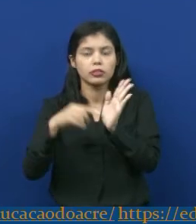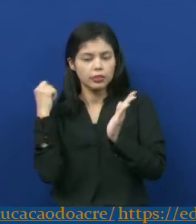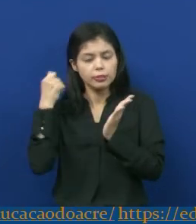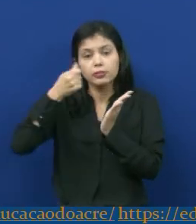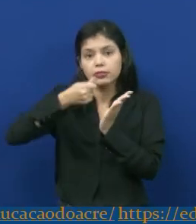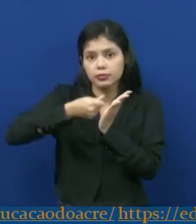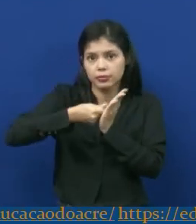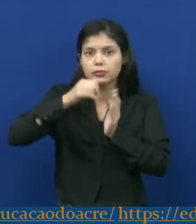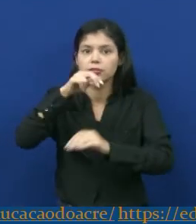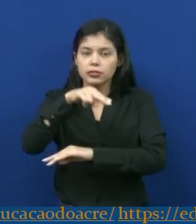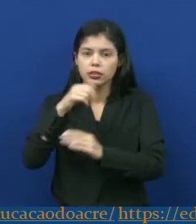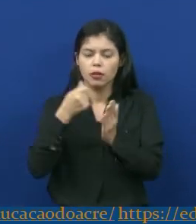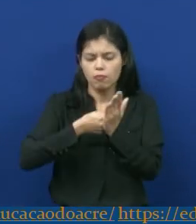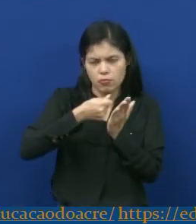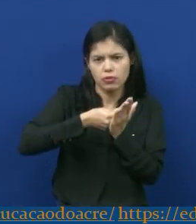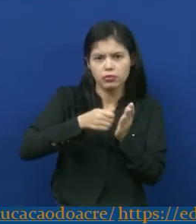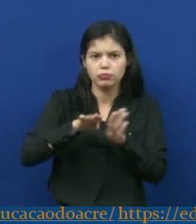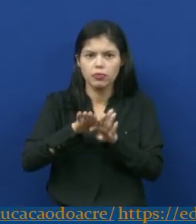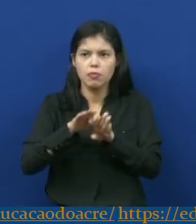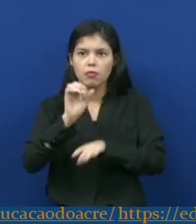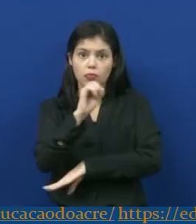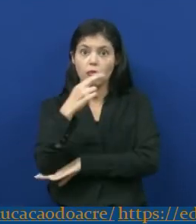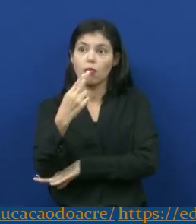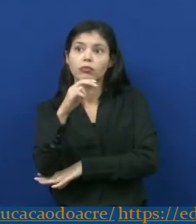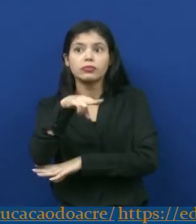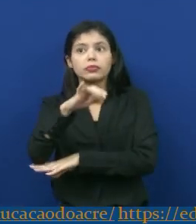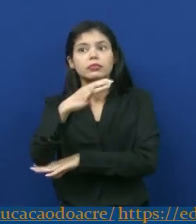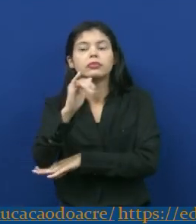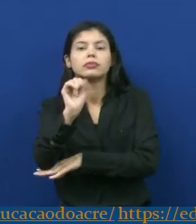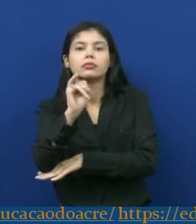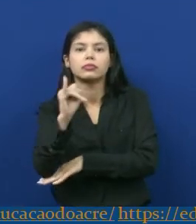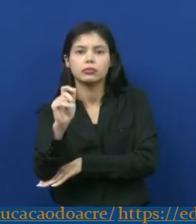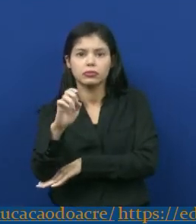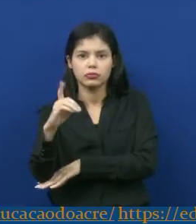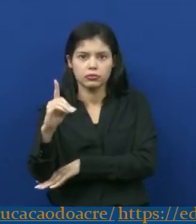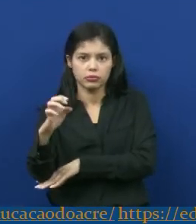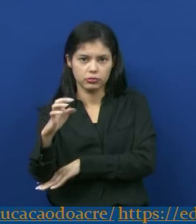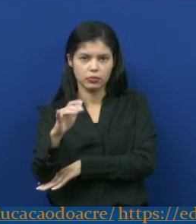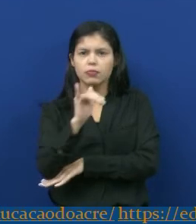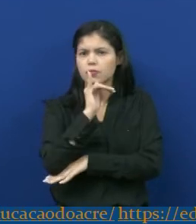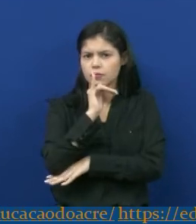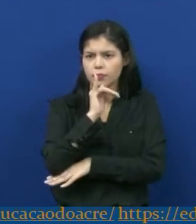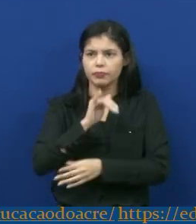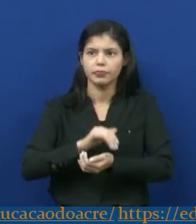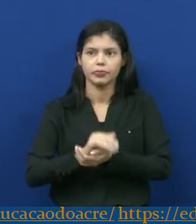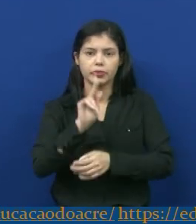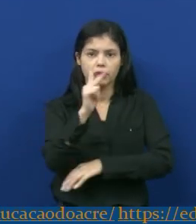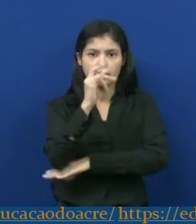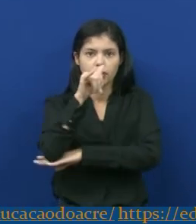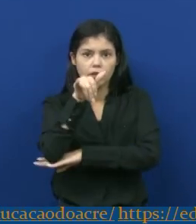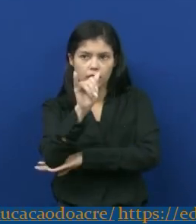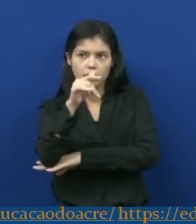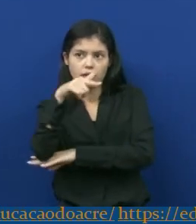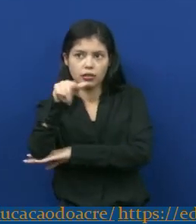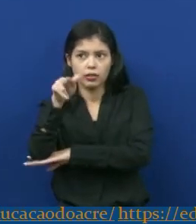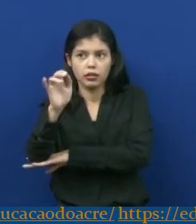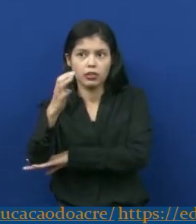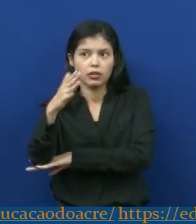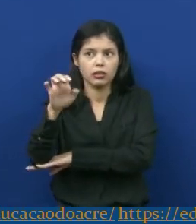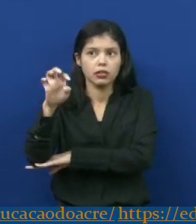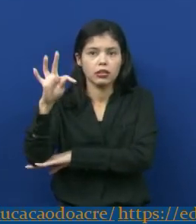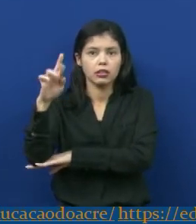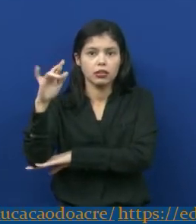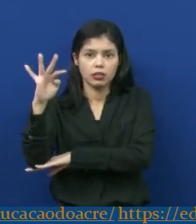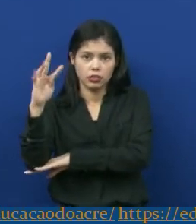necessidade, direta ou de maneira indireta. Observa aí os exemplos que a gente tem, ó. Hay que estudiar,